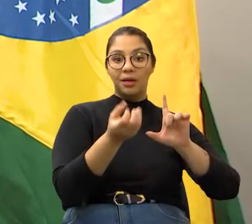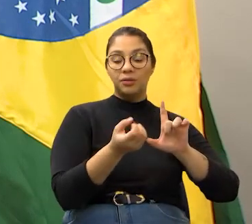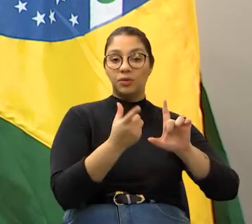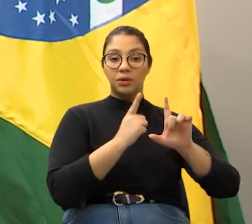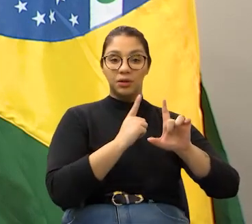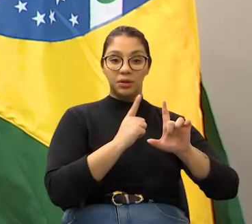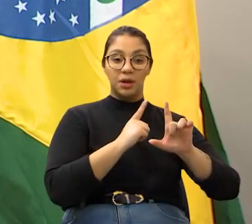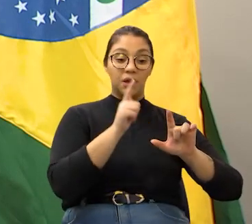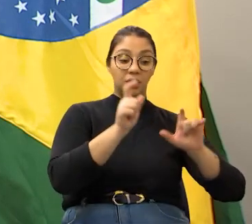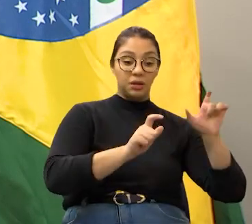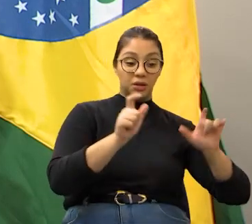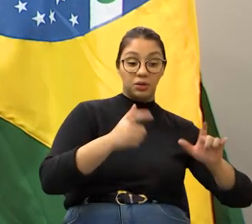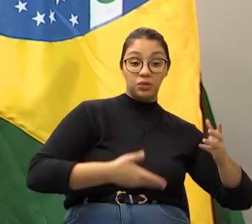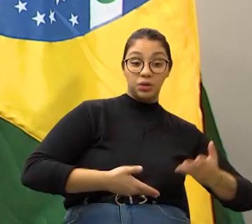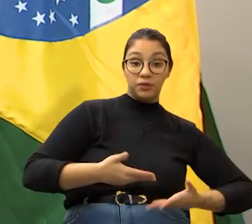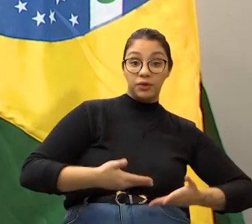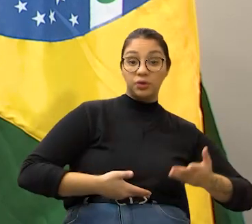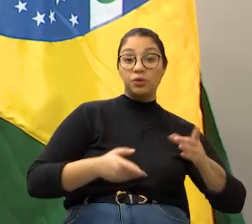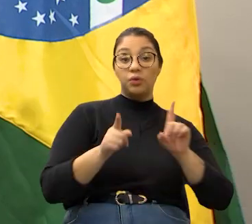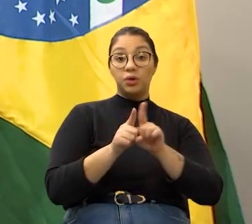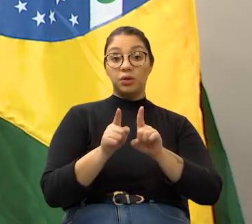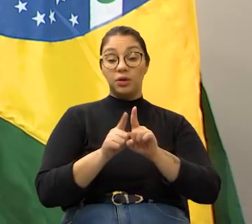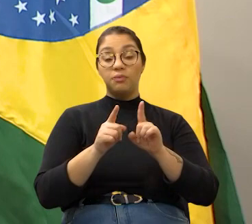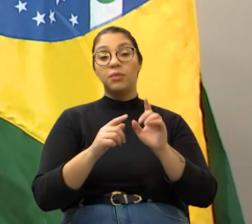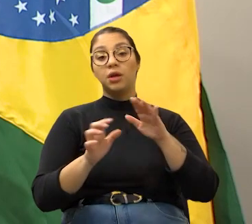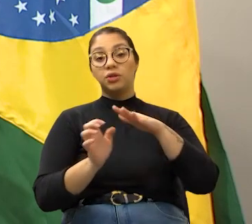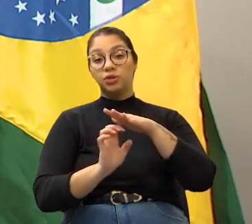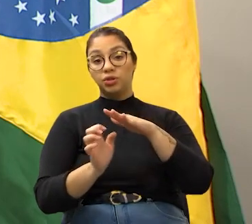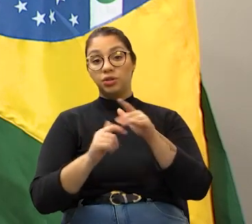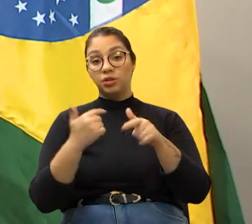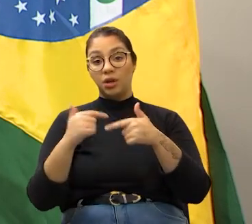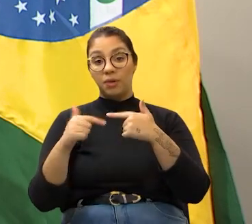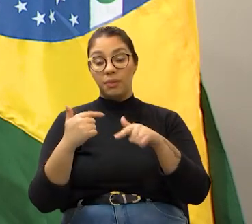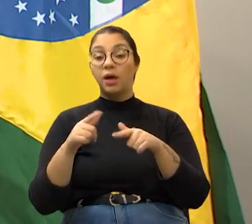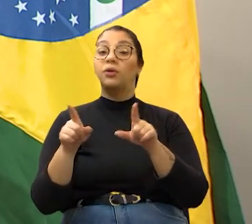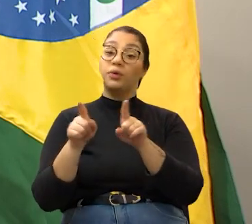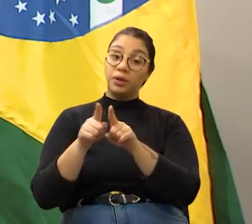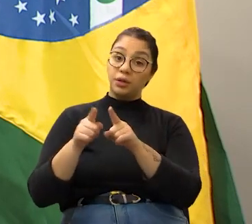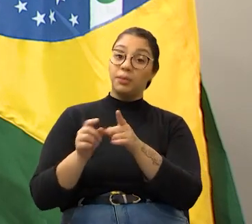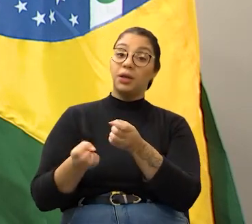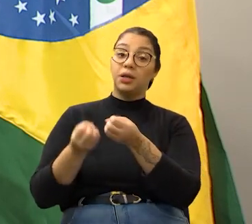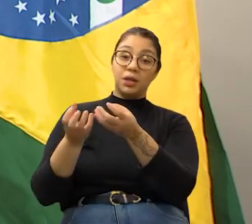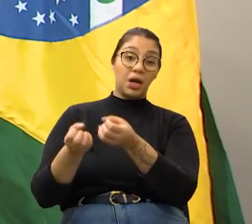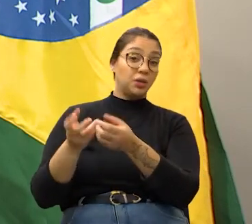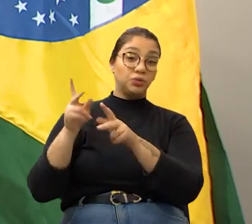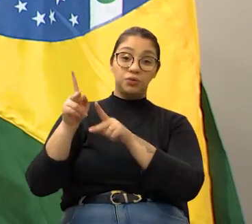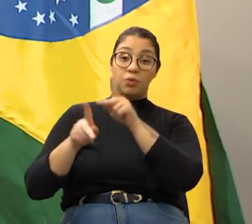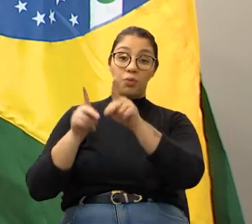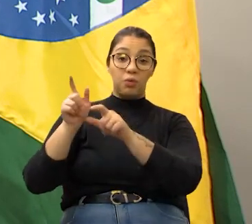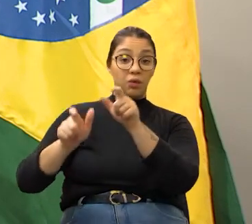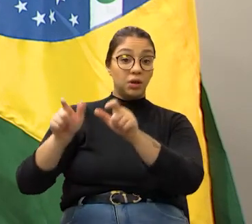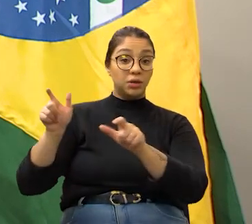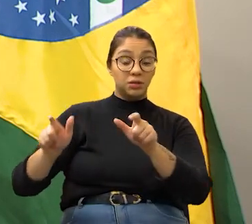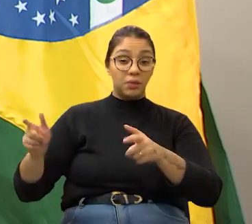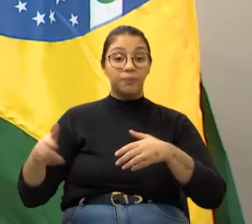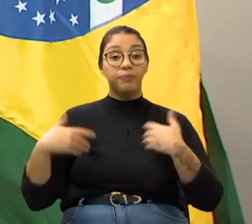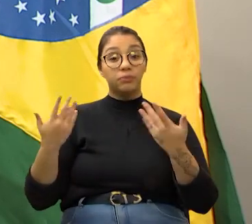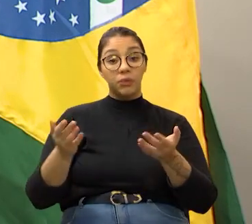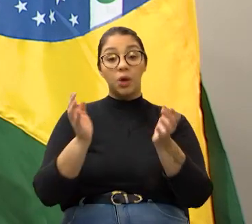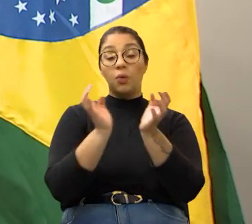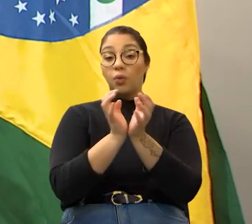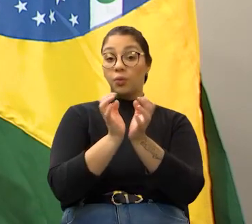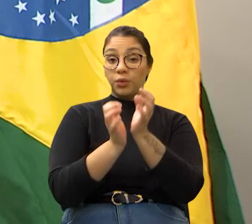que a Câmara dispõe, seja dos servidores, da casa, dos comissionados, e seja também dados da população. Então,